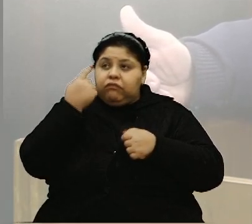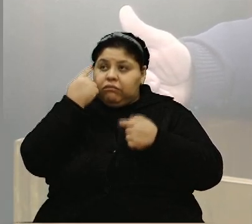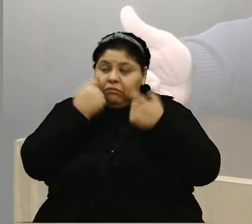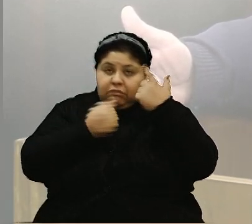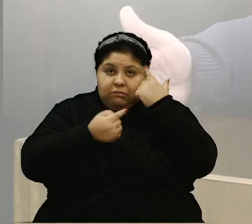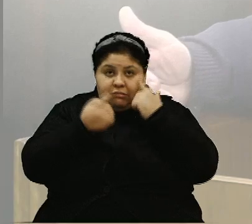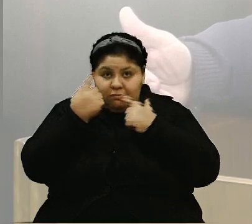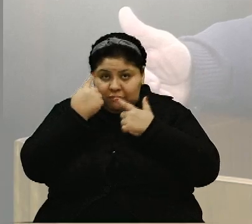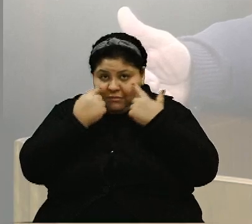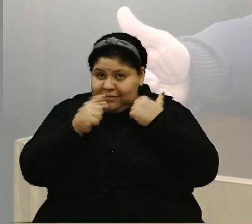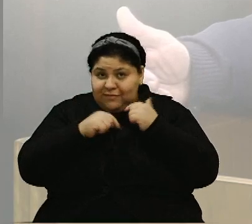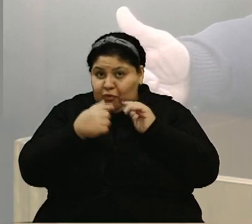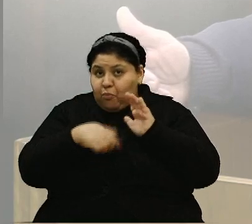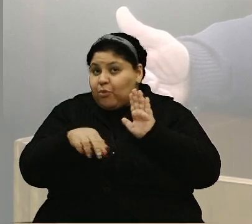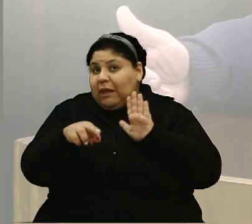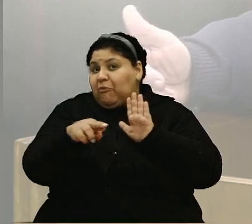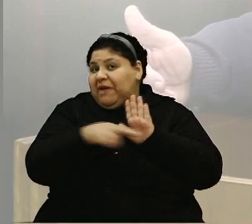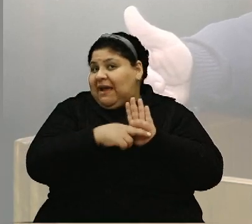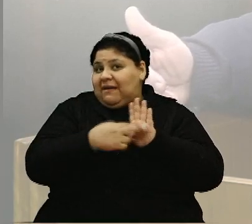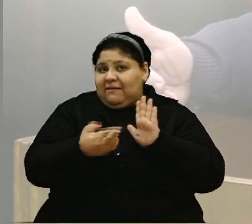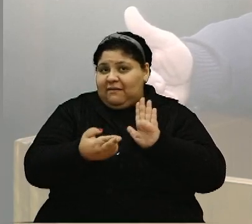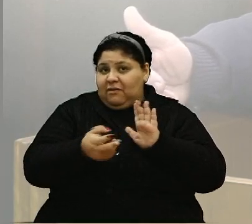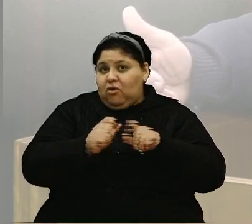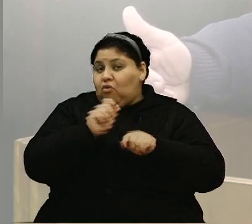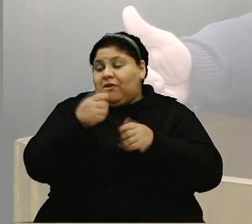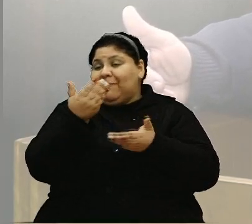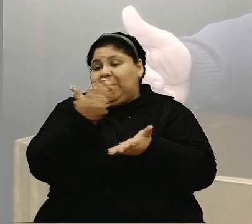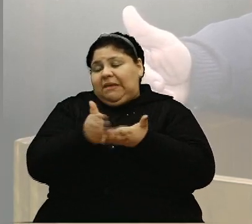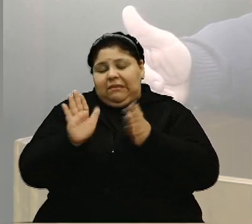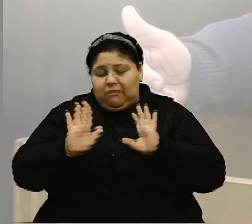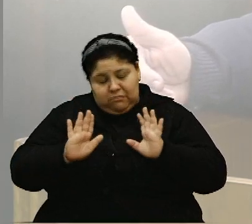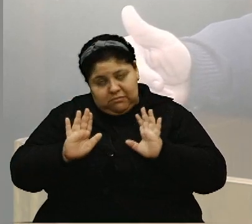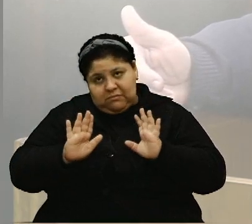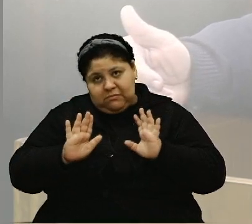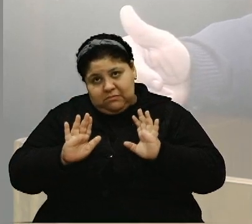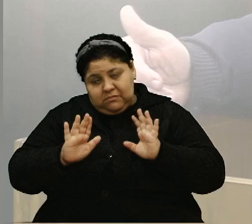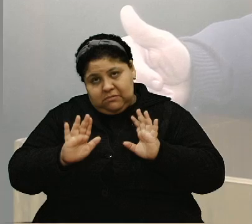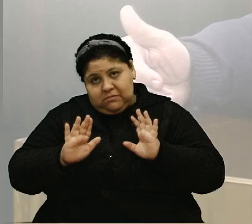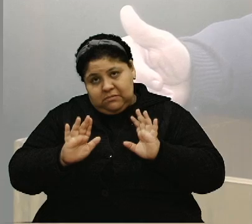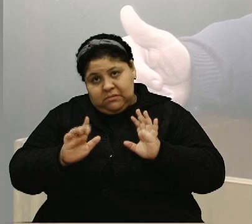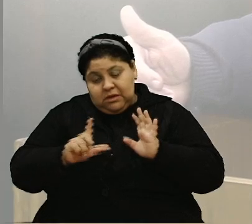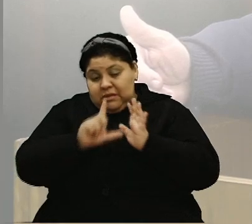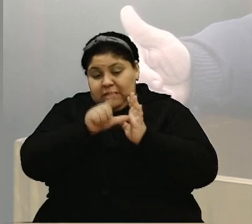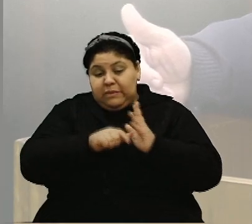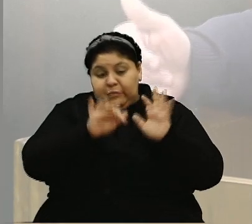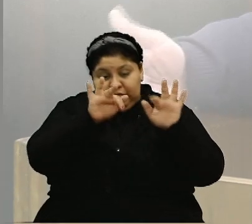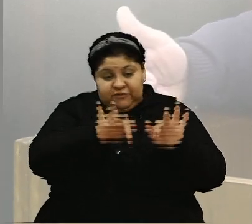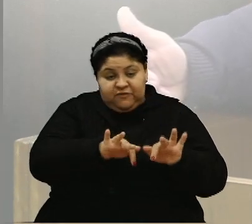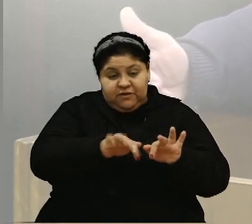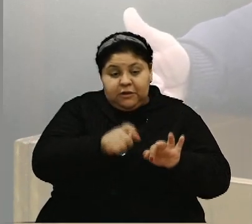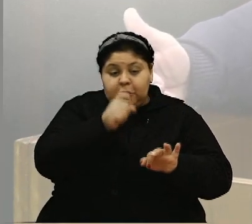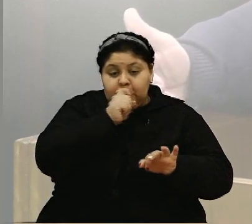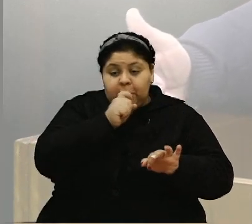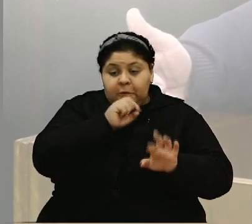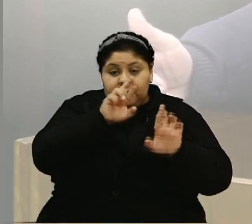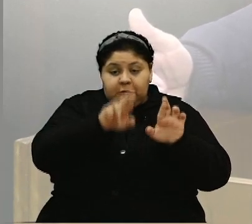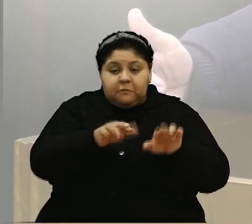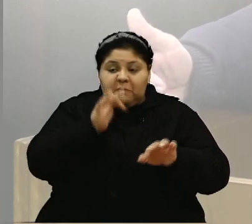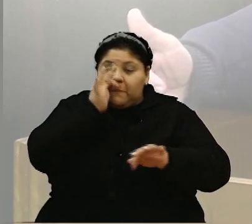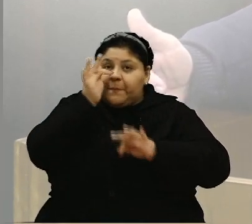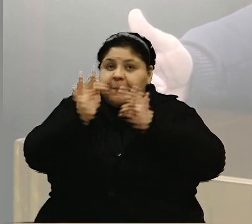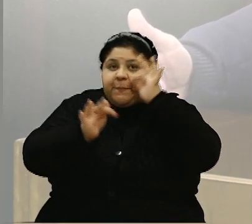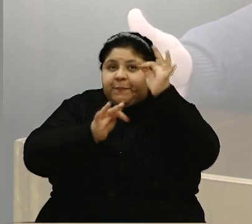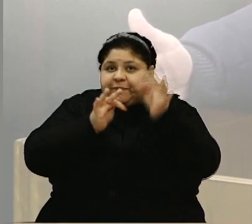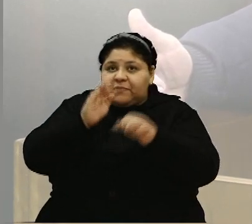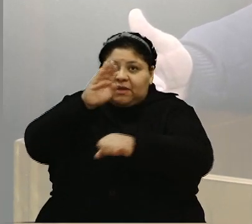vamos ter como recuperar o que está sendo perdido. Logo, logo termina o inverno e a região das Hortênsias, a região da